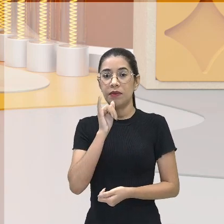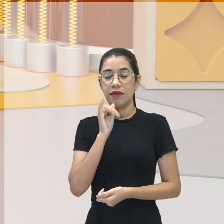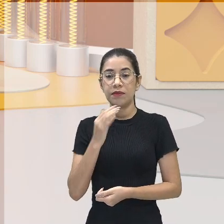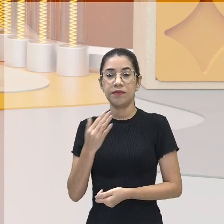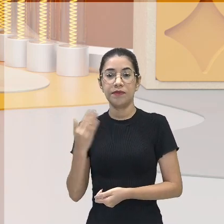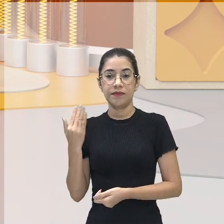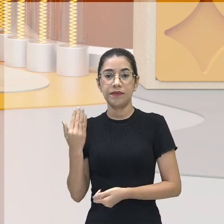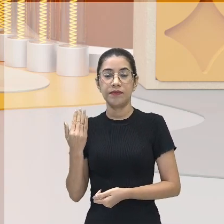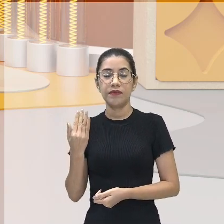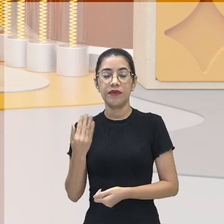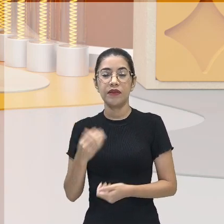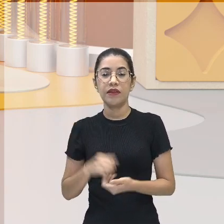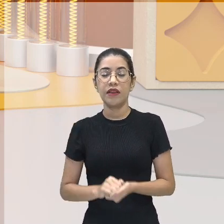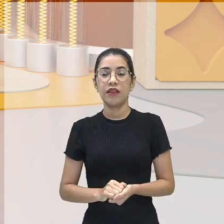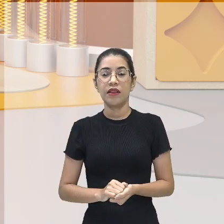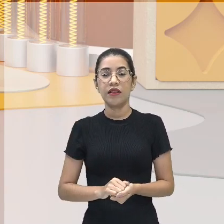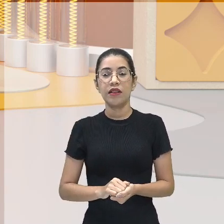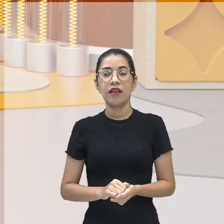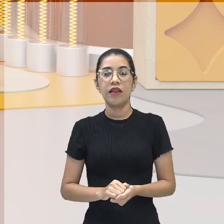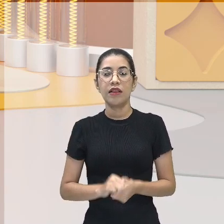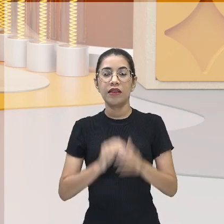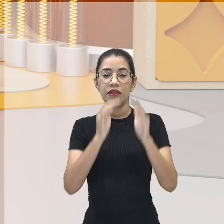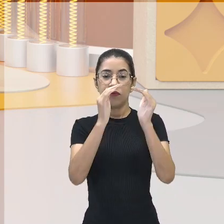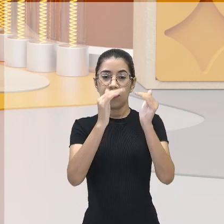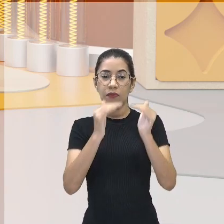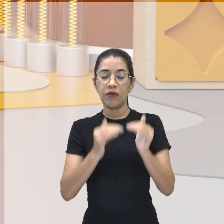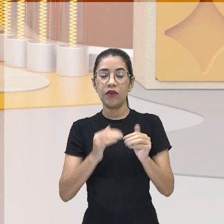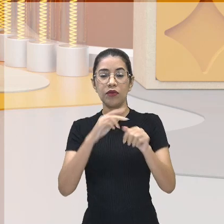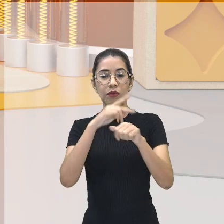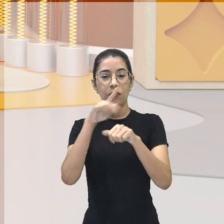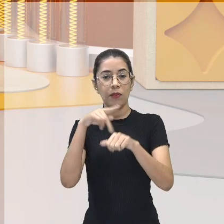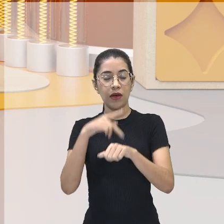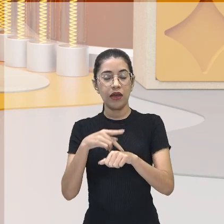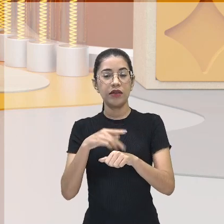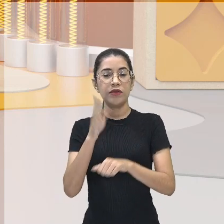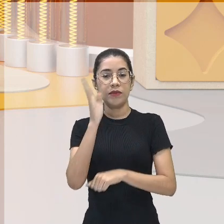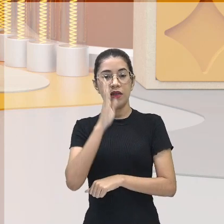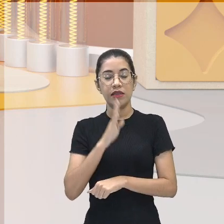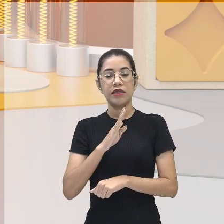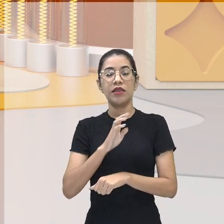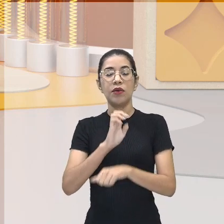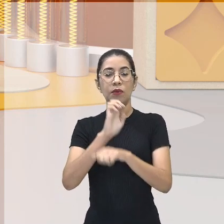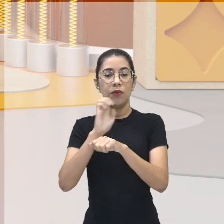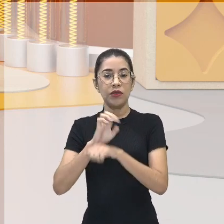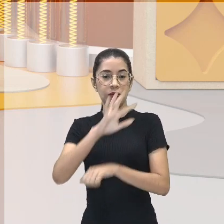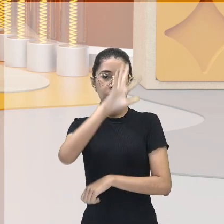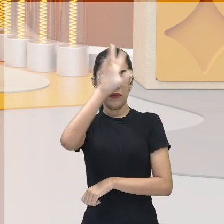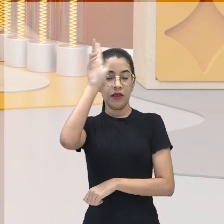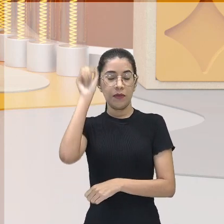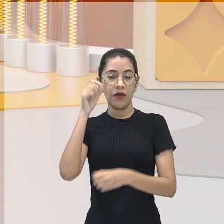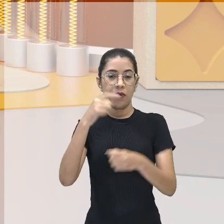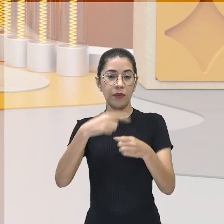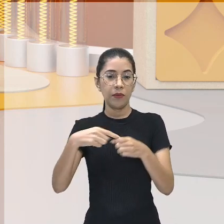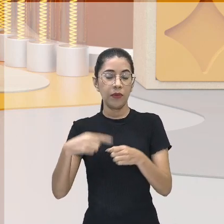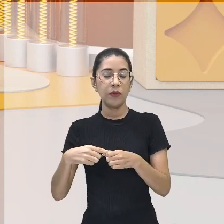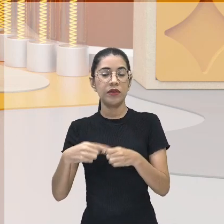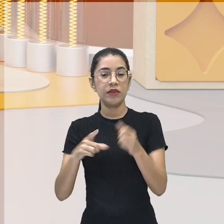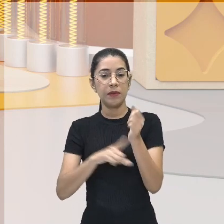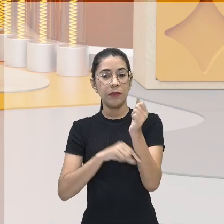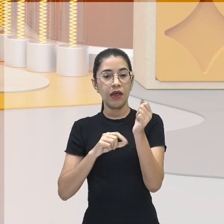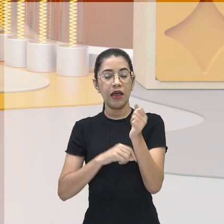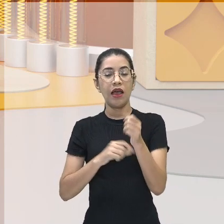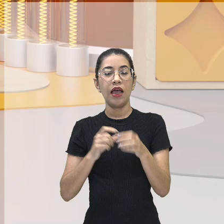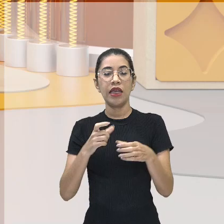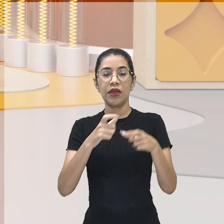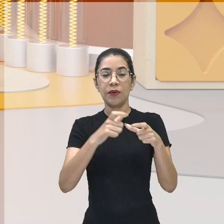aqui Brasil, o nosso estado, né, o Amazonas, ali o município e o distrito de Cacaupireira,